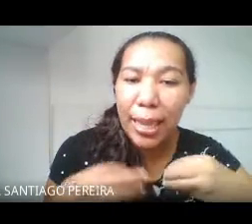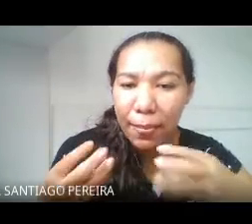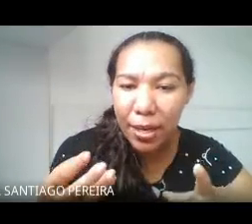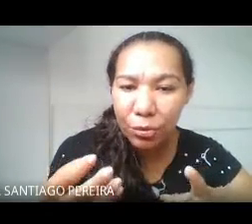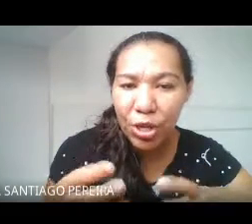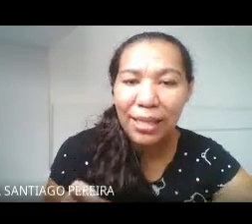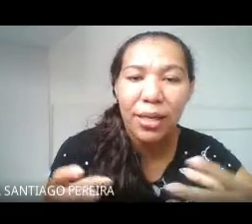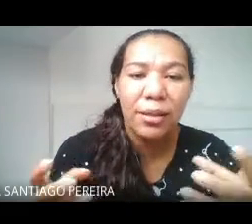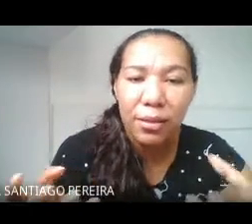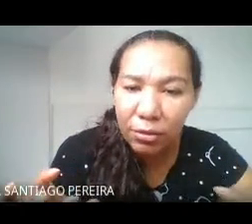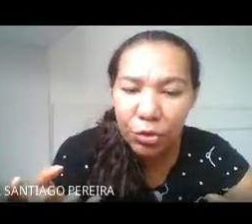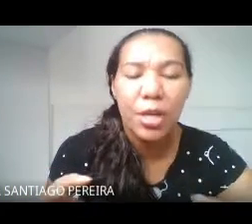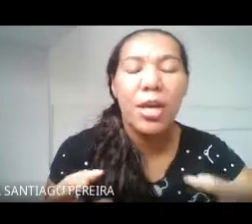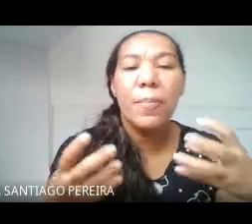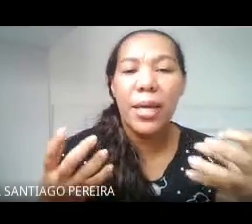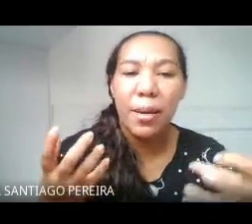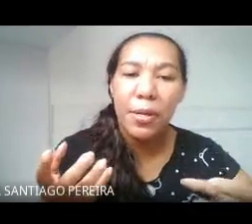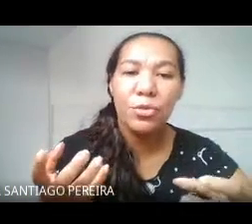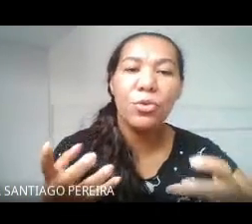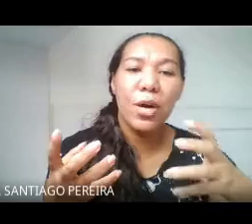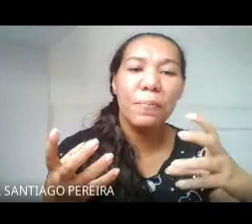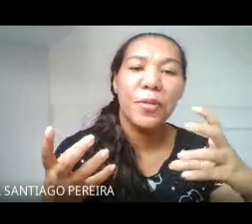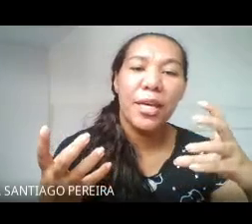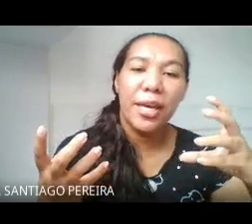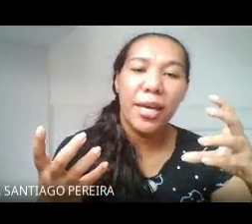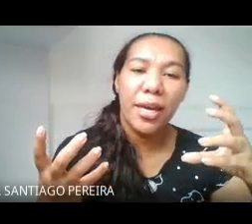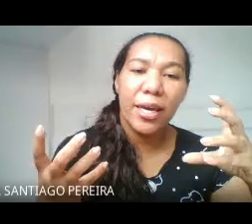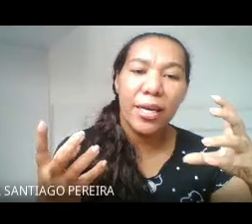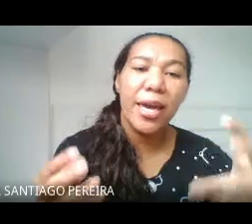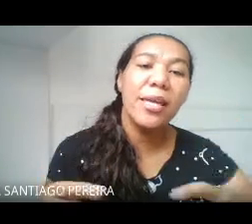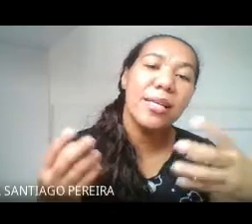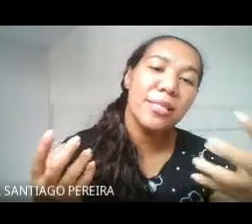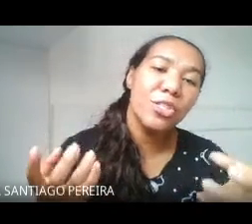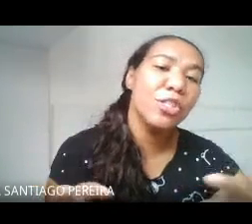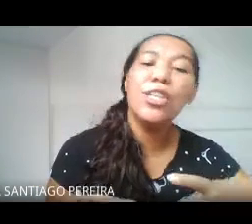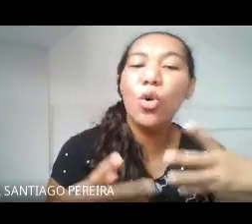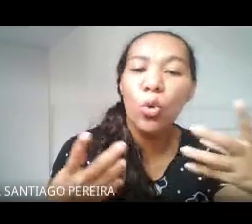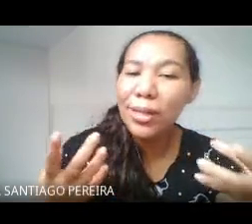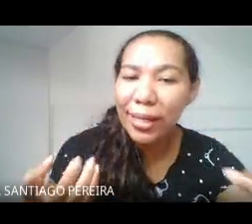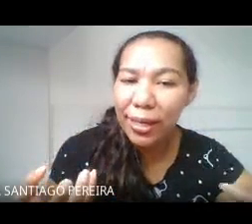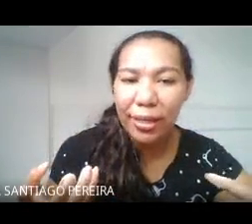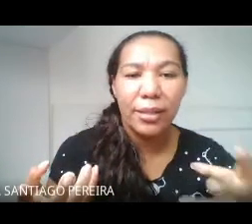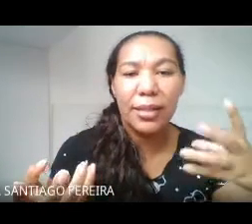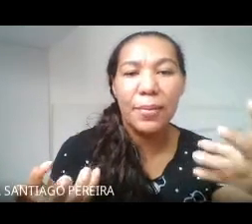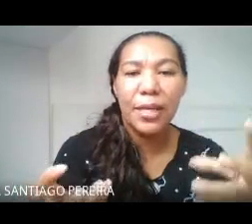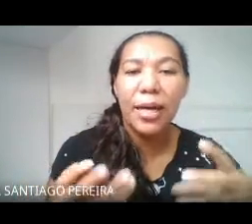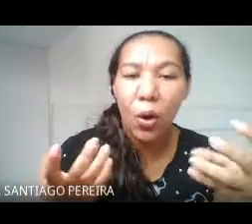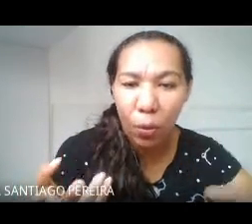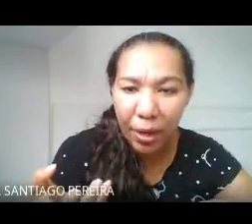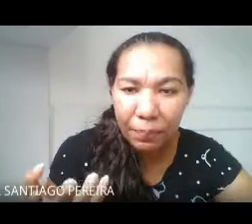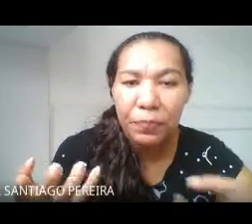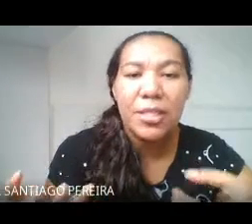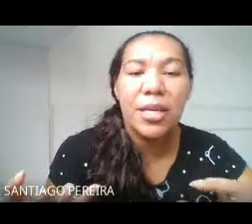informações, elementos atrativos para que a pessoa queira assistir ou ler